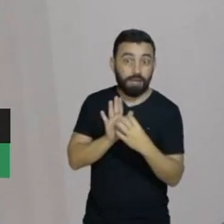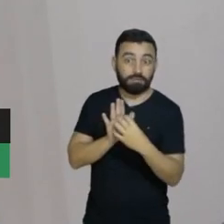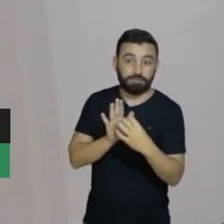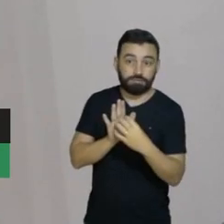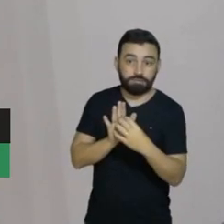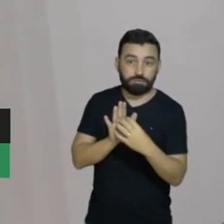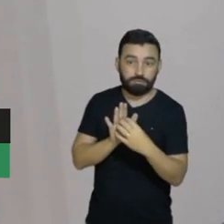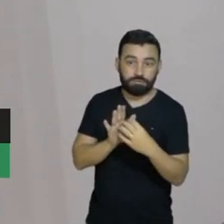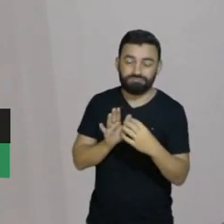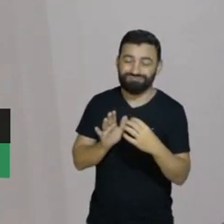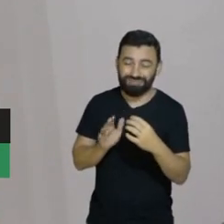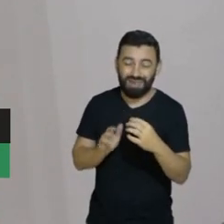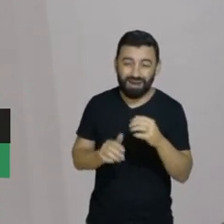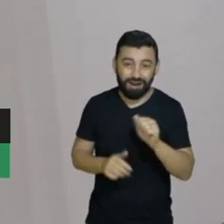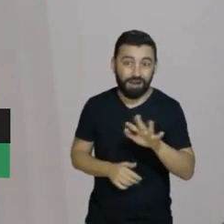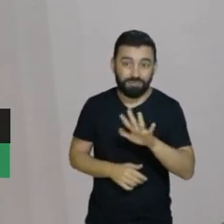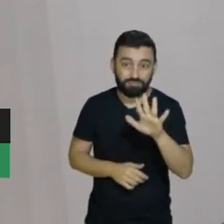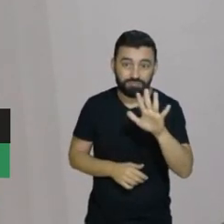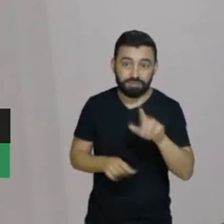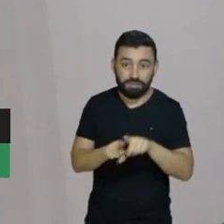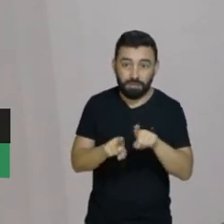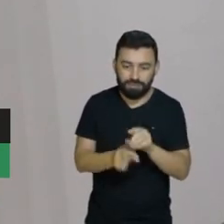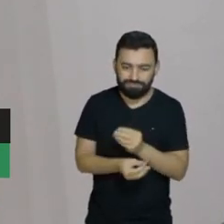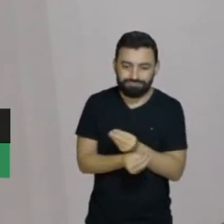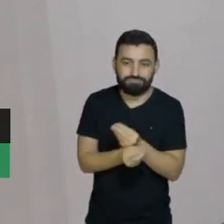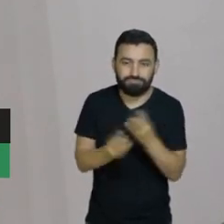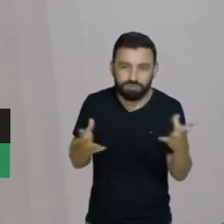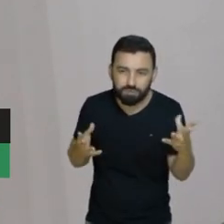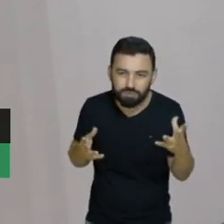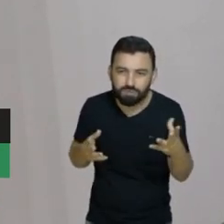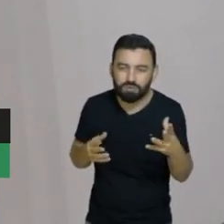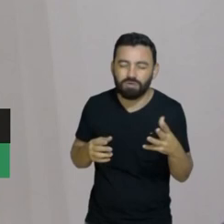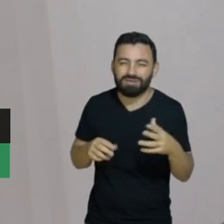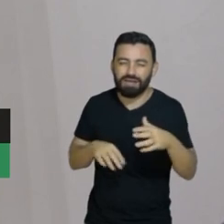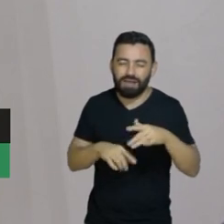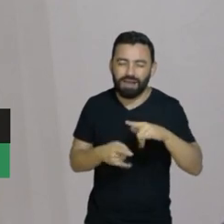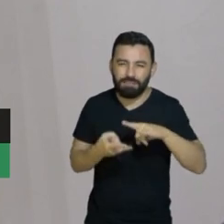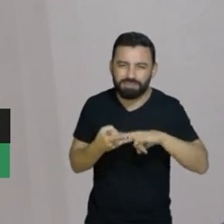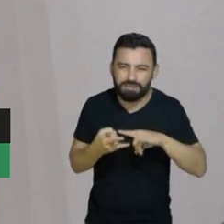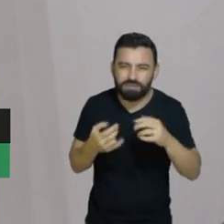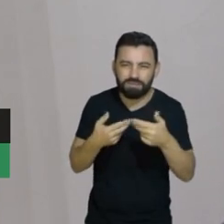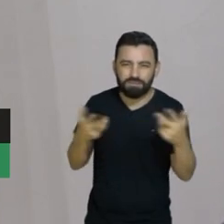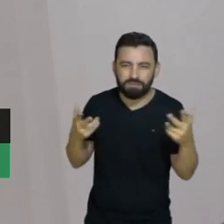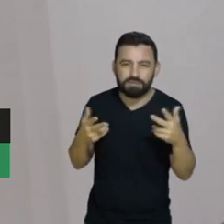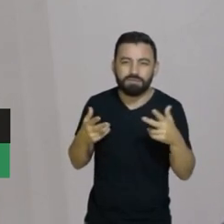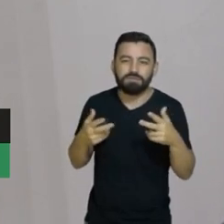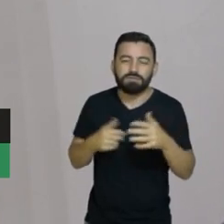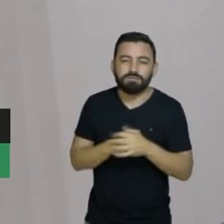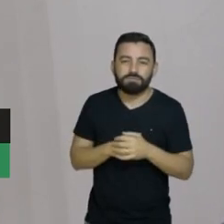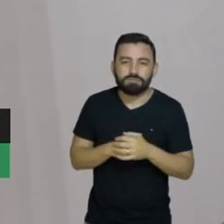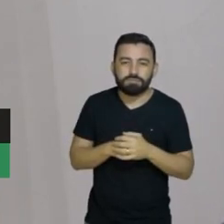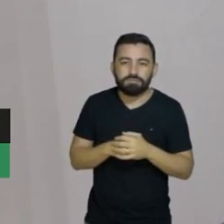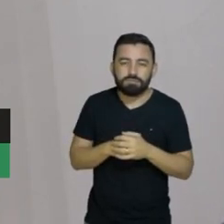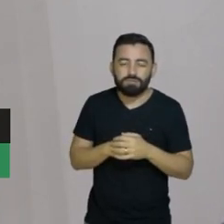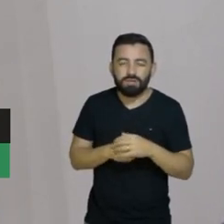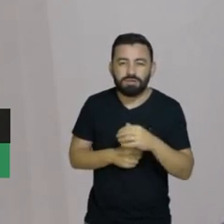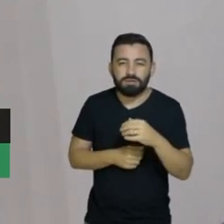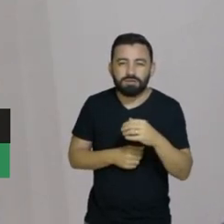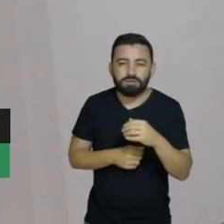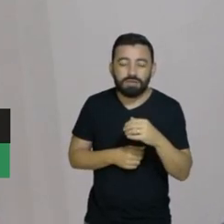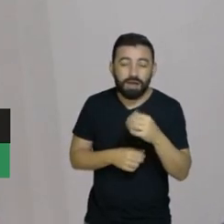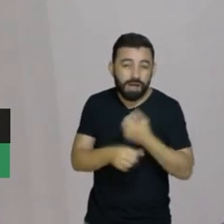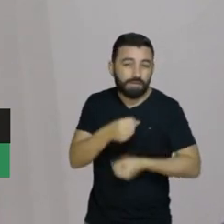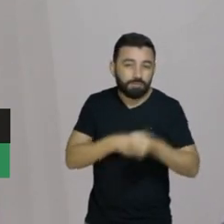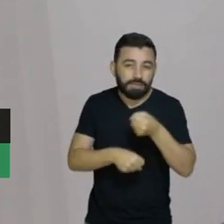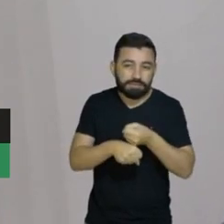eu e você, todos nós estamos pagando, distribuição de camisinhas e de absorventes. Só no ano passado, e de lubrificantes. Só